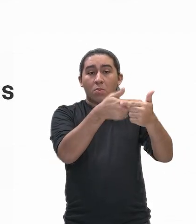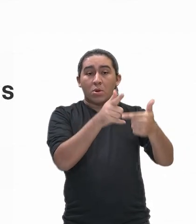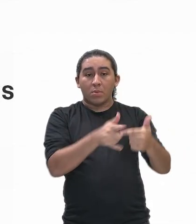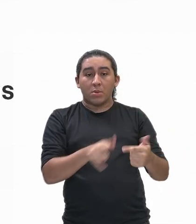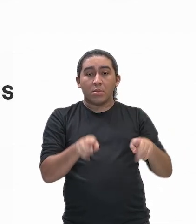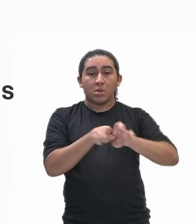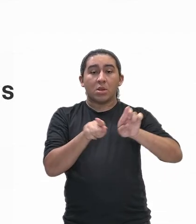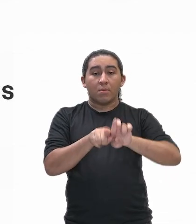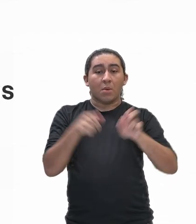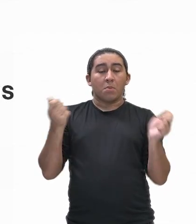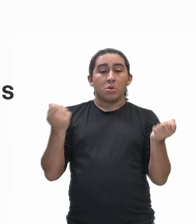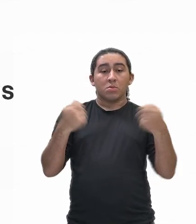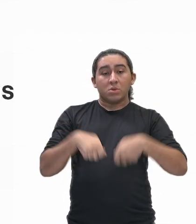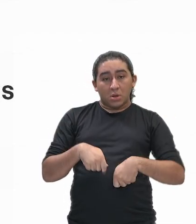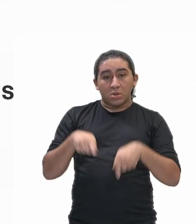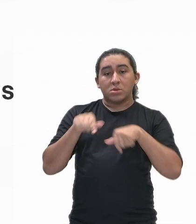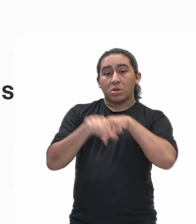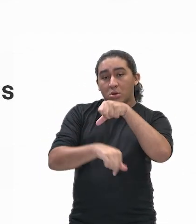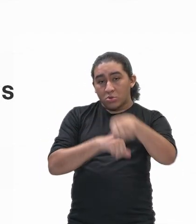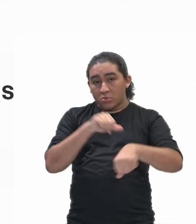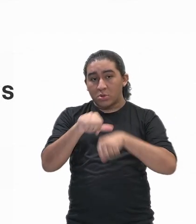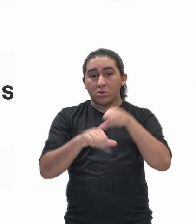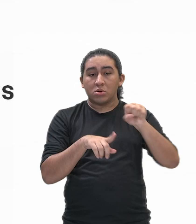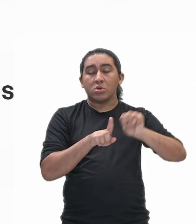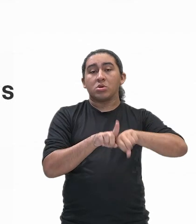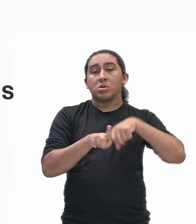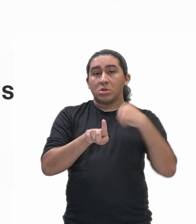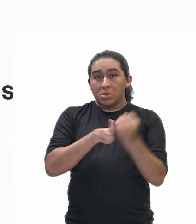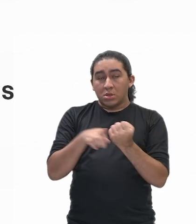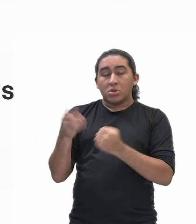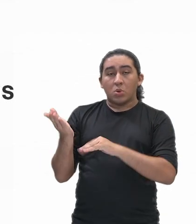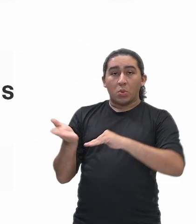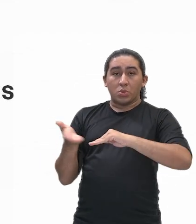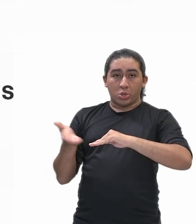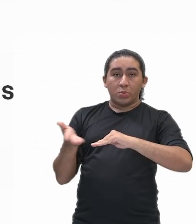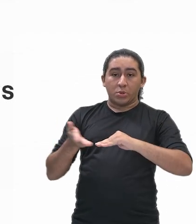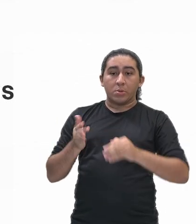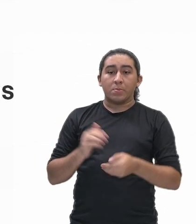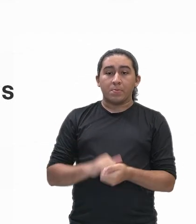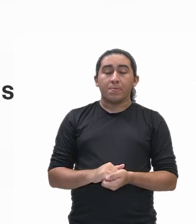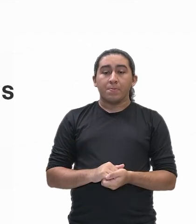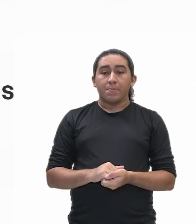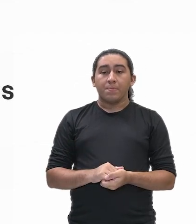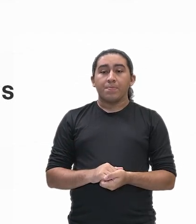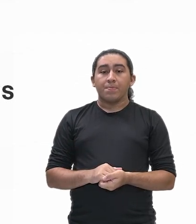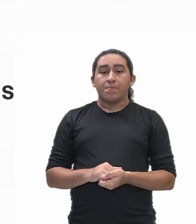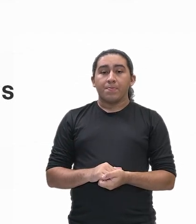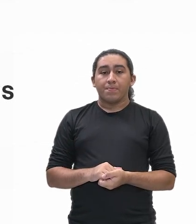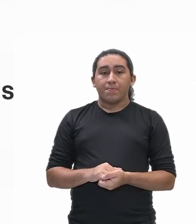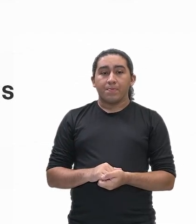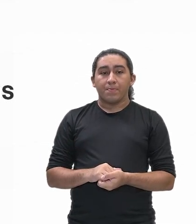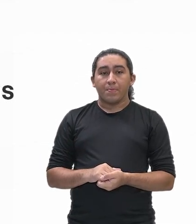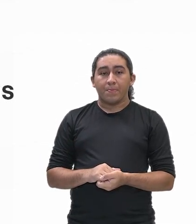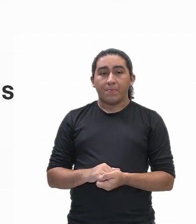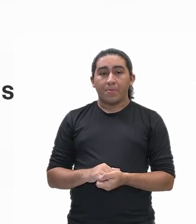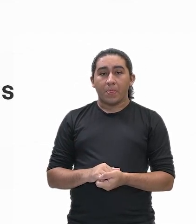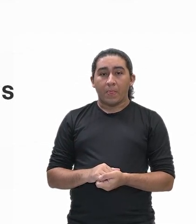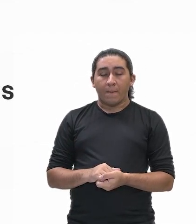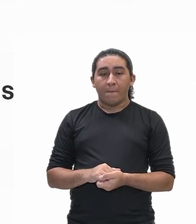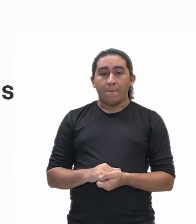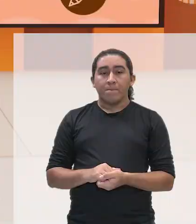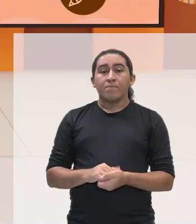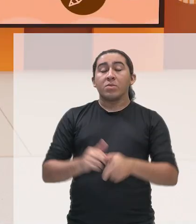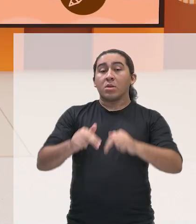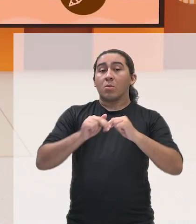as permanências e as transformações das sociedades contemporâneas. Então, dentro